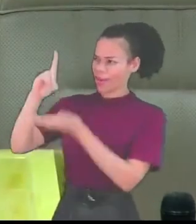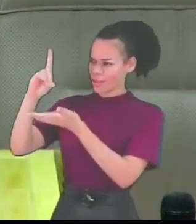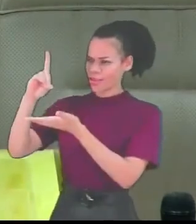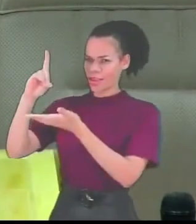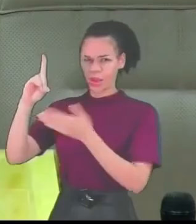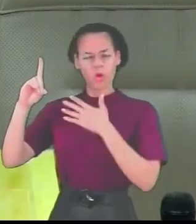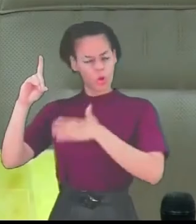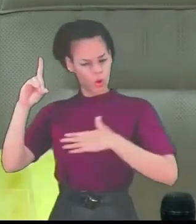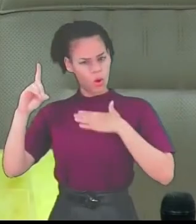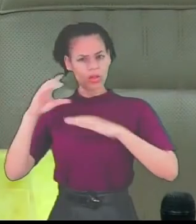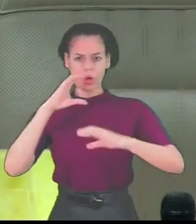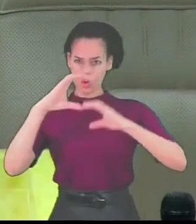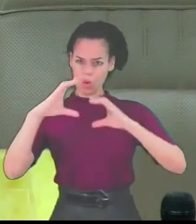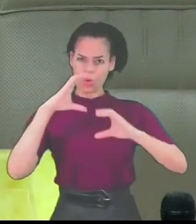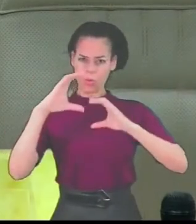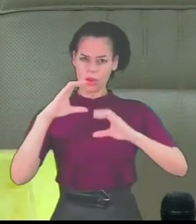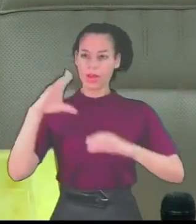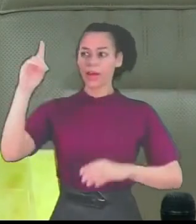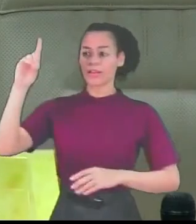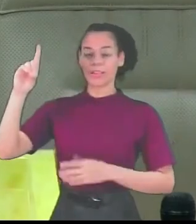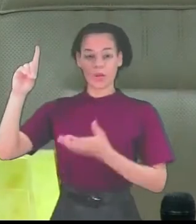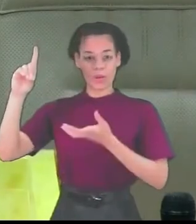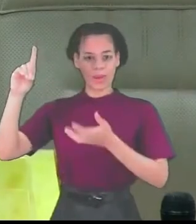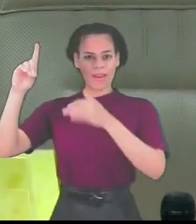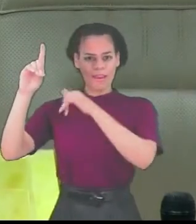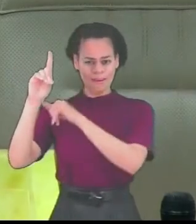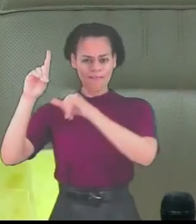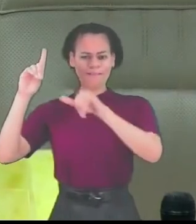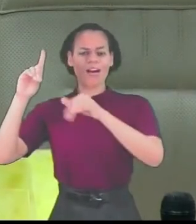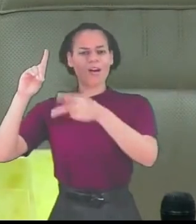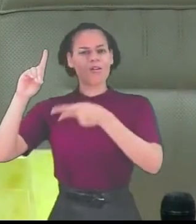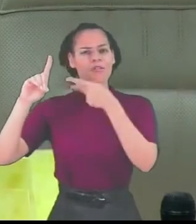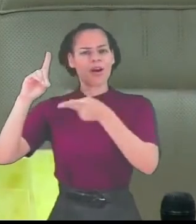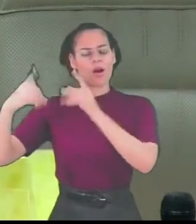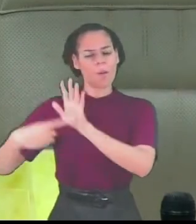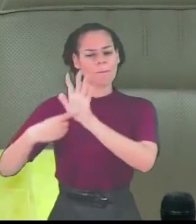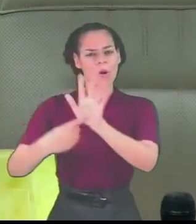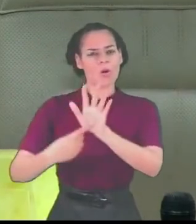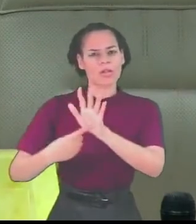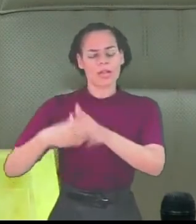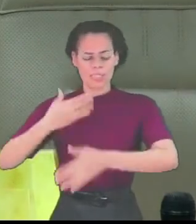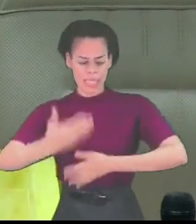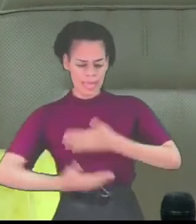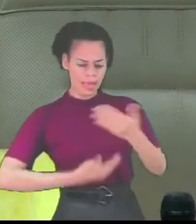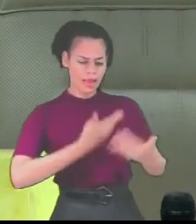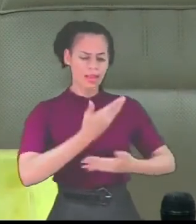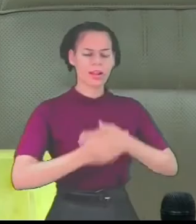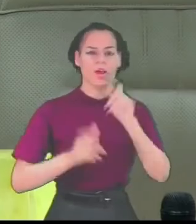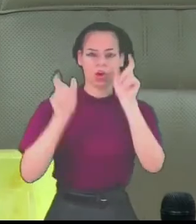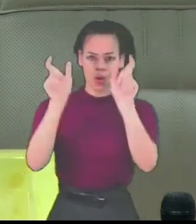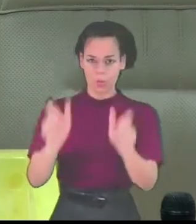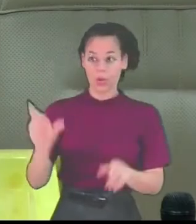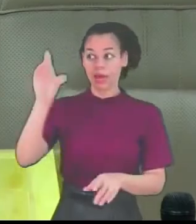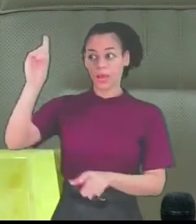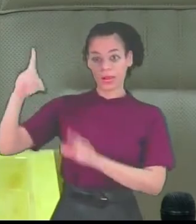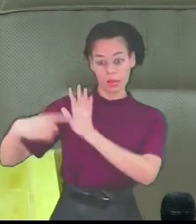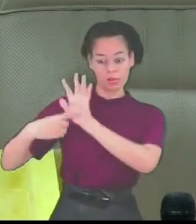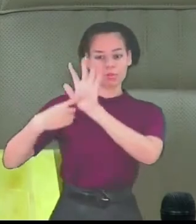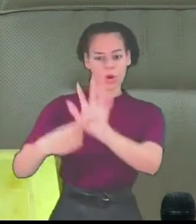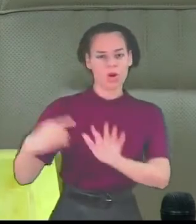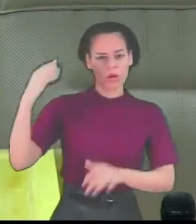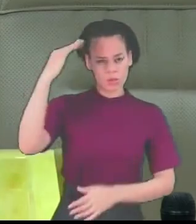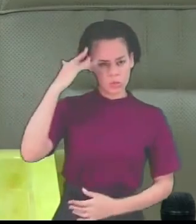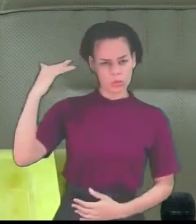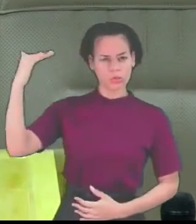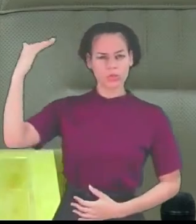comunicável ele quer falar ele te mostrar ele tem interagir como homem e ele mostra sonhos